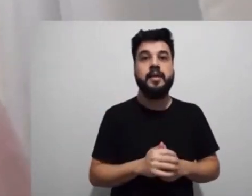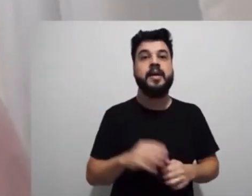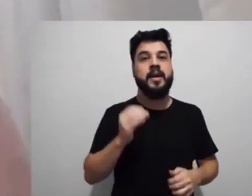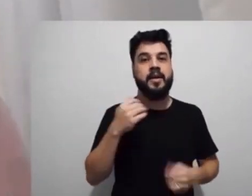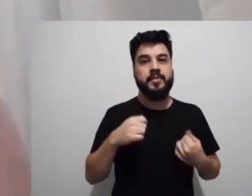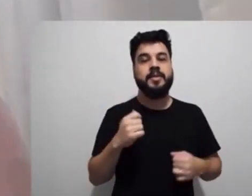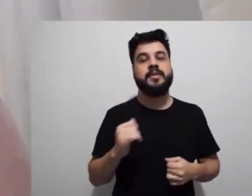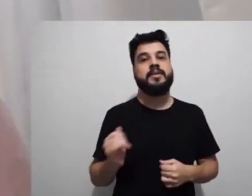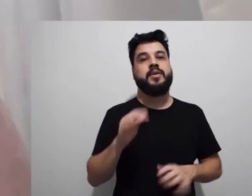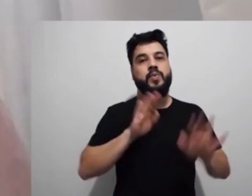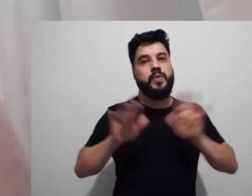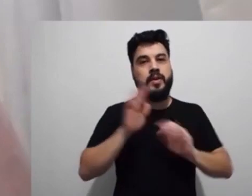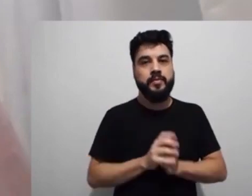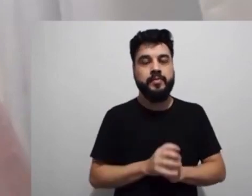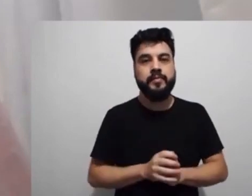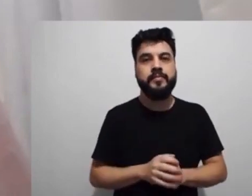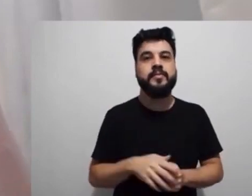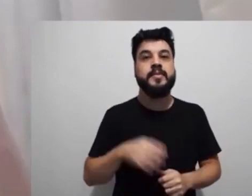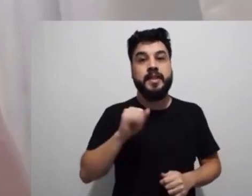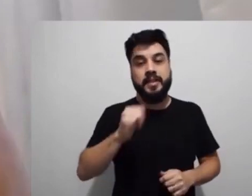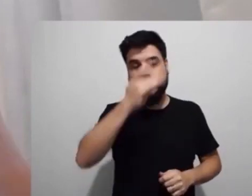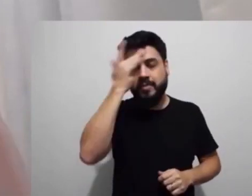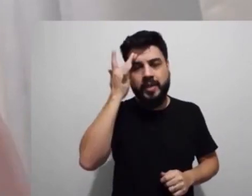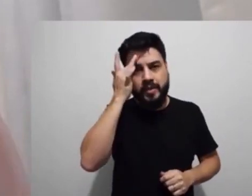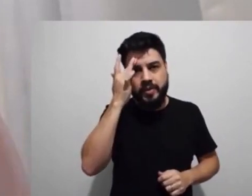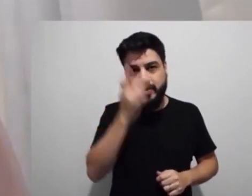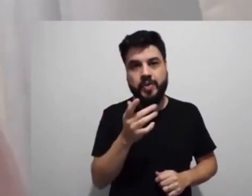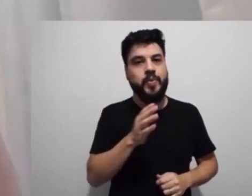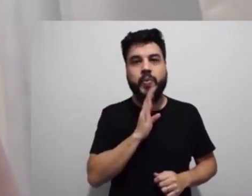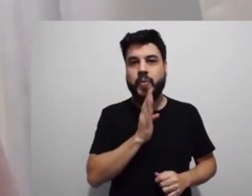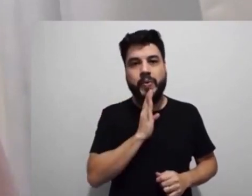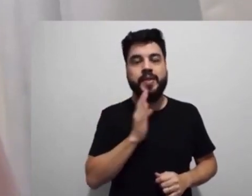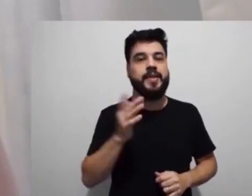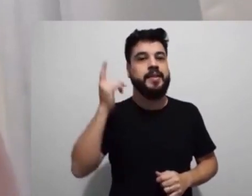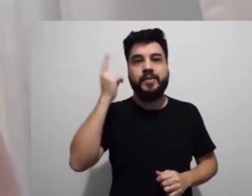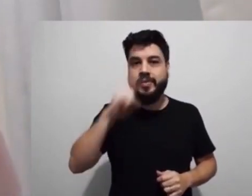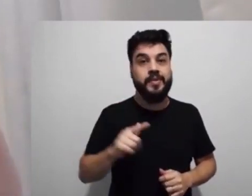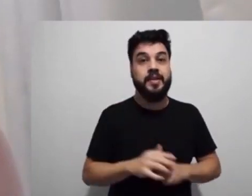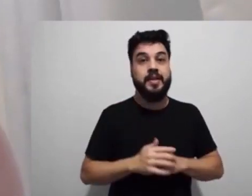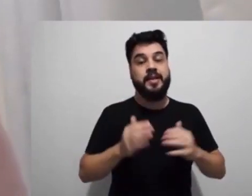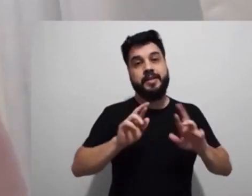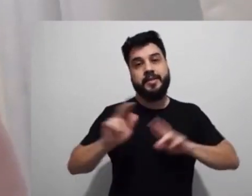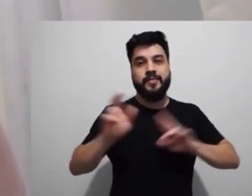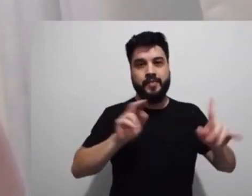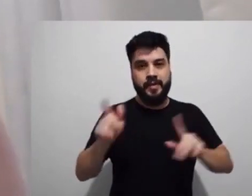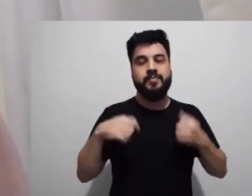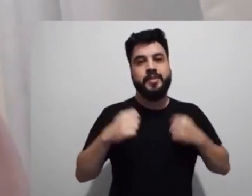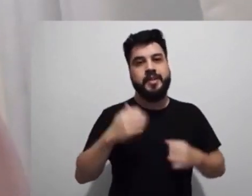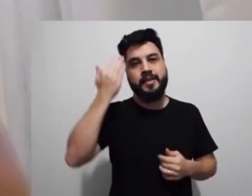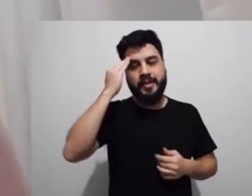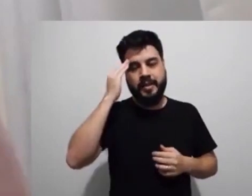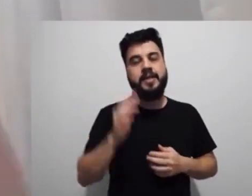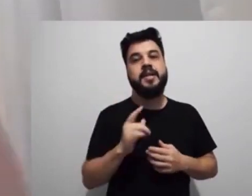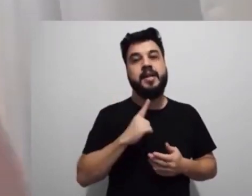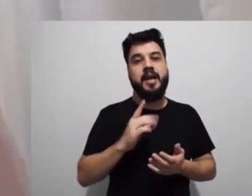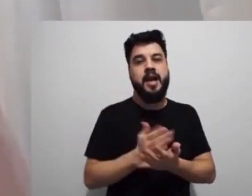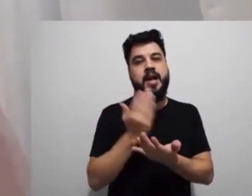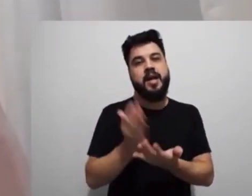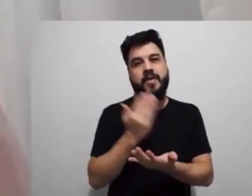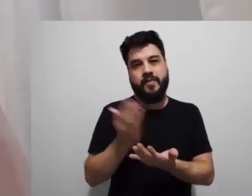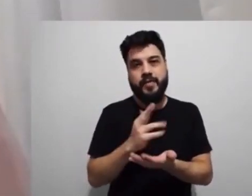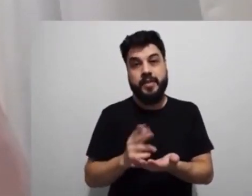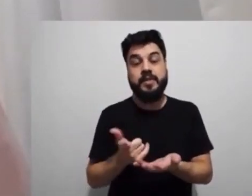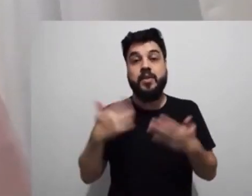não dá para acreditar em tudo porque está no artigo científico. Existem artigos e artigos, né? Isso tem que ter um cuidado. Quem é leigo não